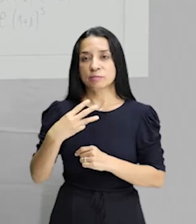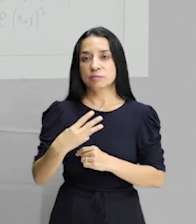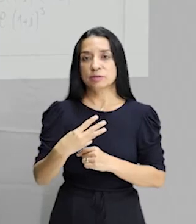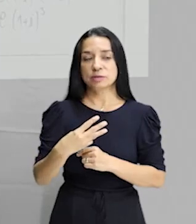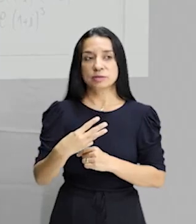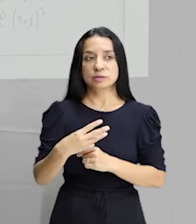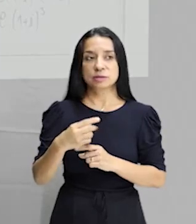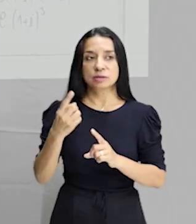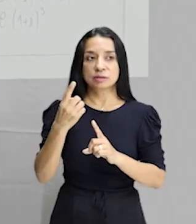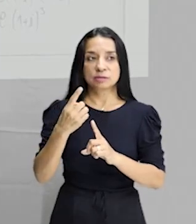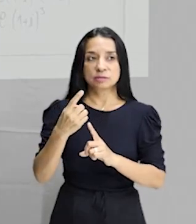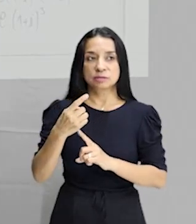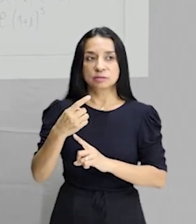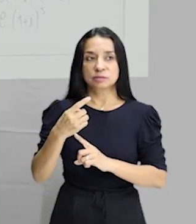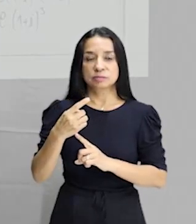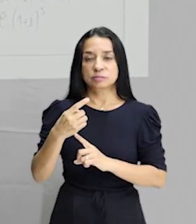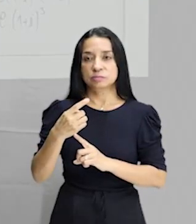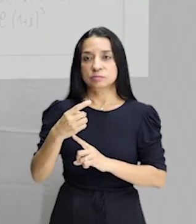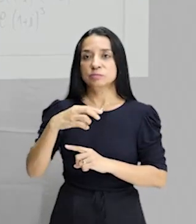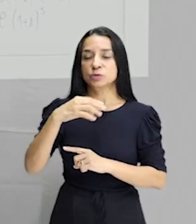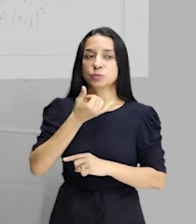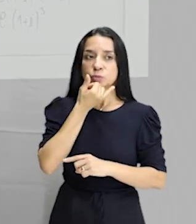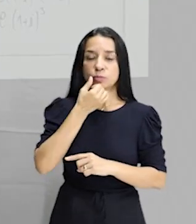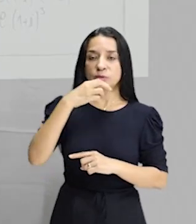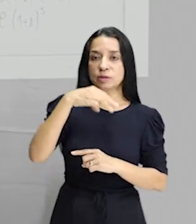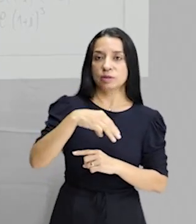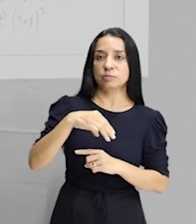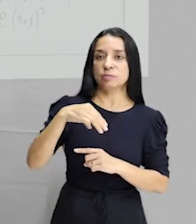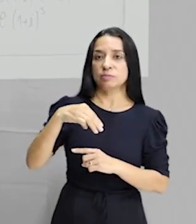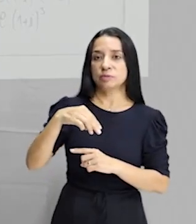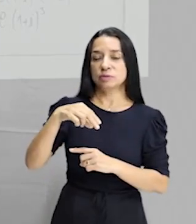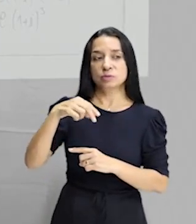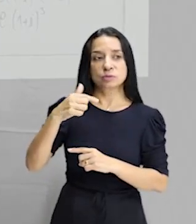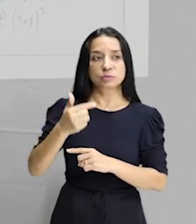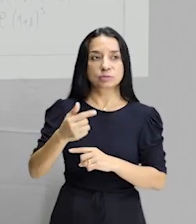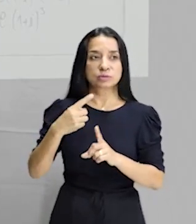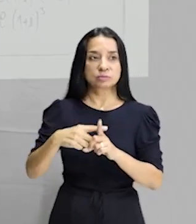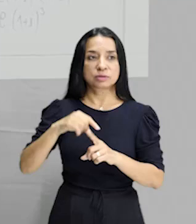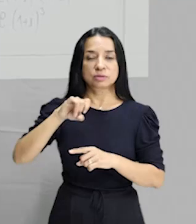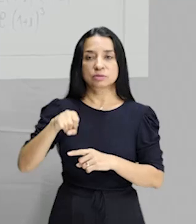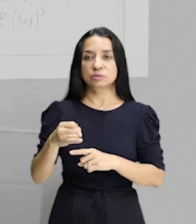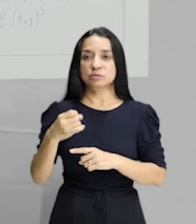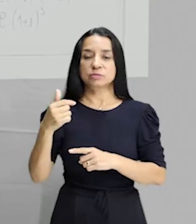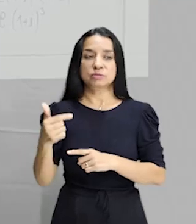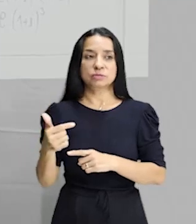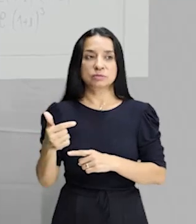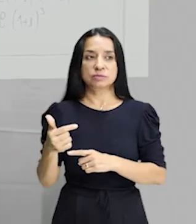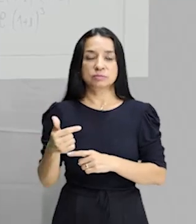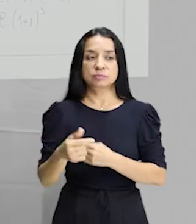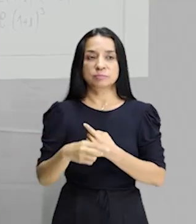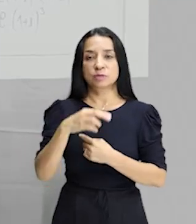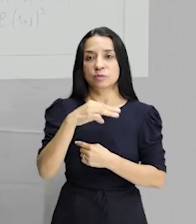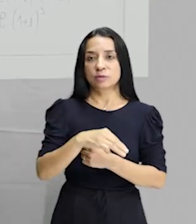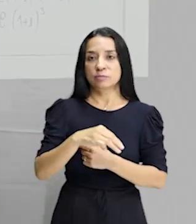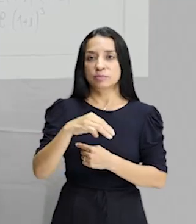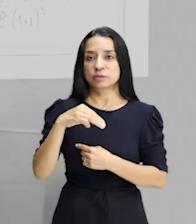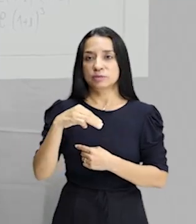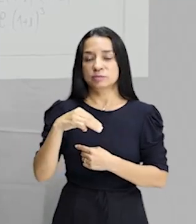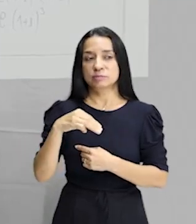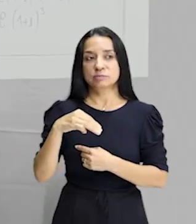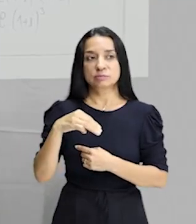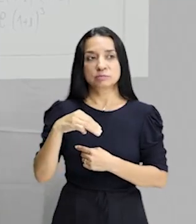rolou aí nessa segunda aplicação nessa segunda aplicação tá então você vai ter que o montante 3